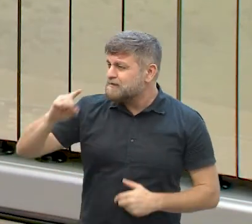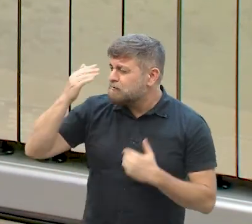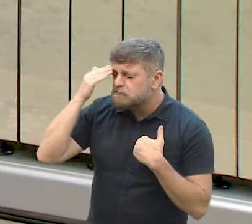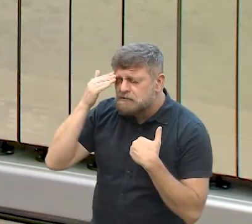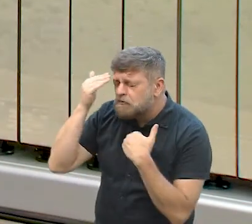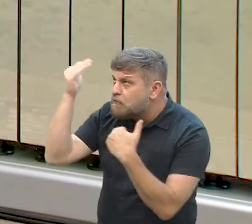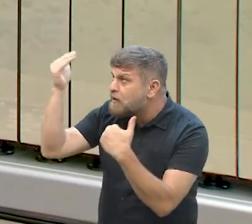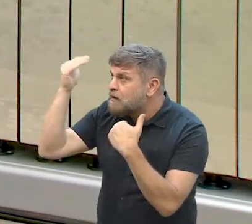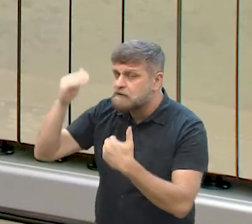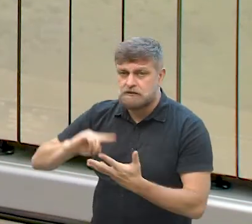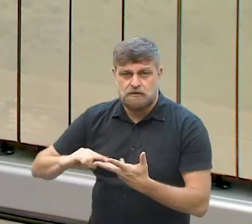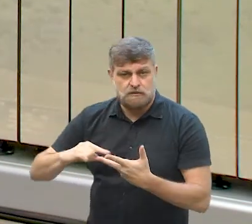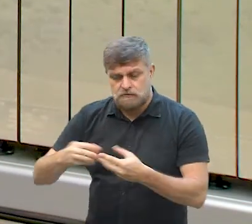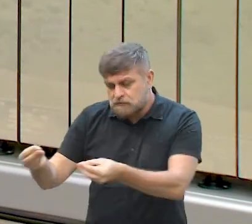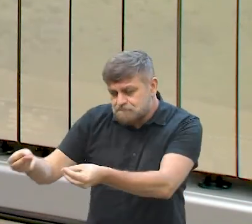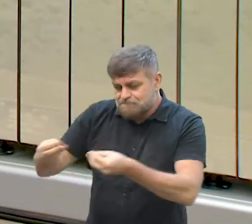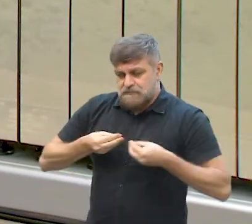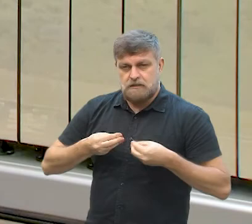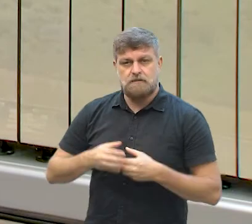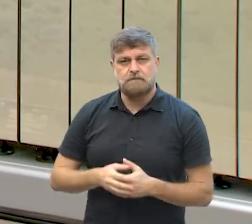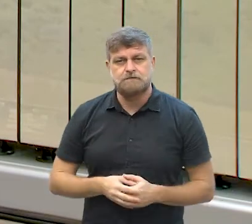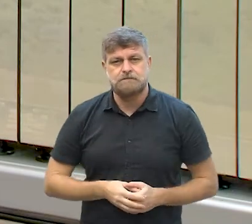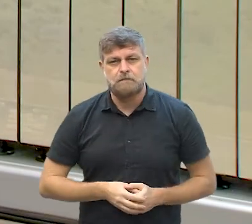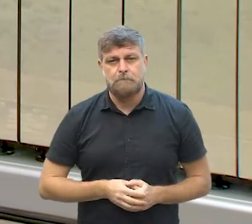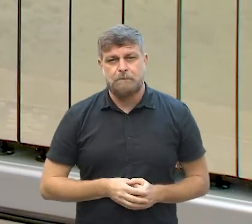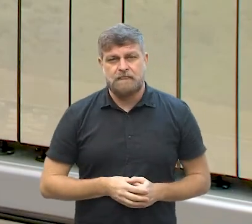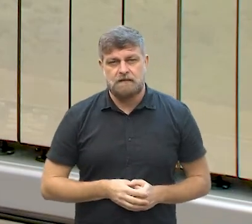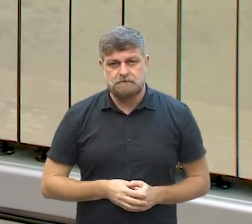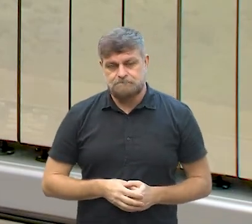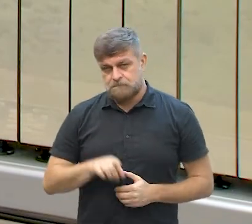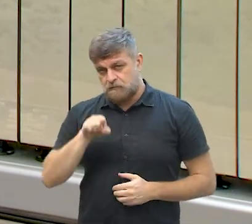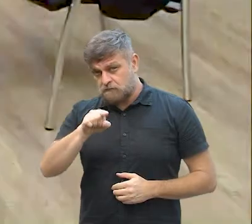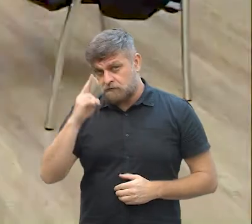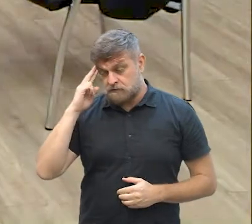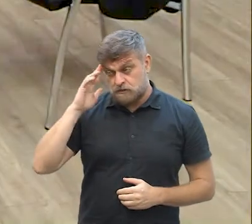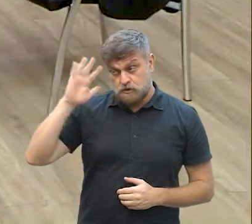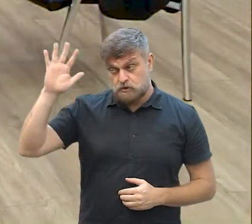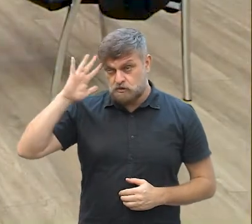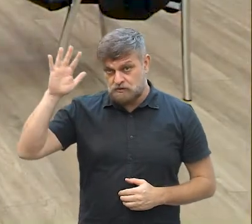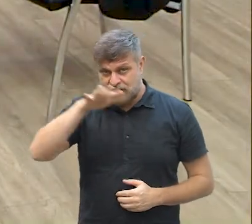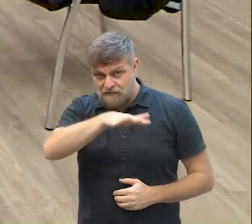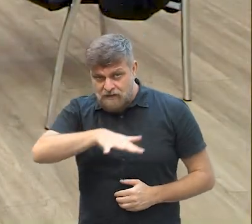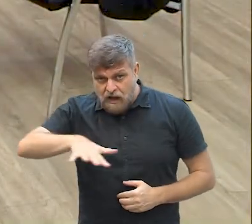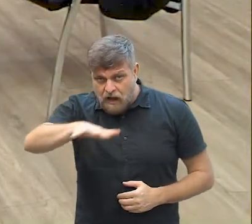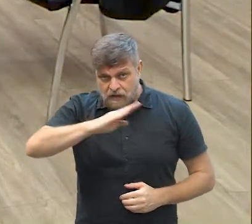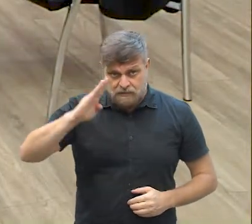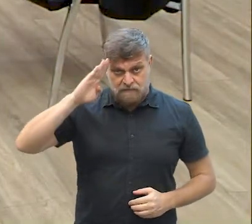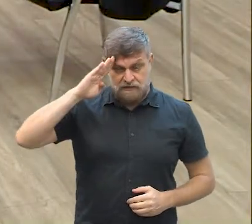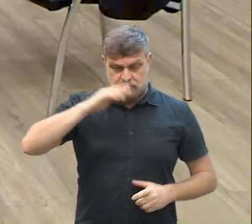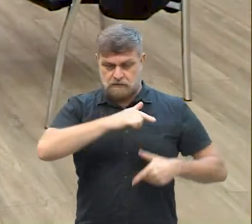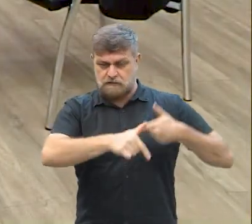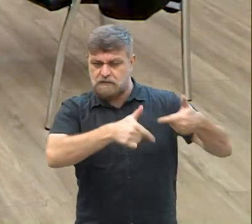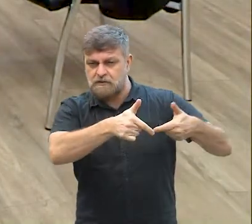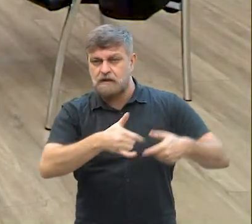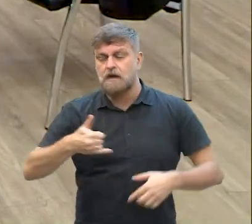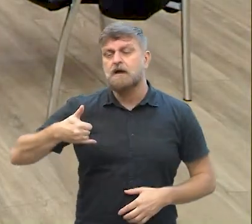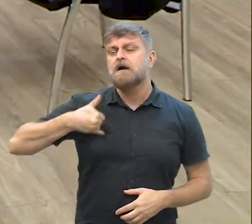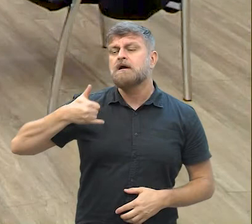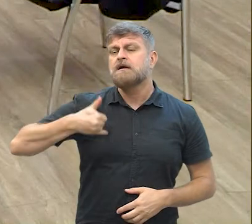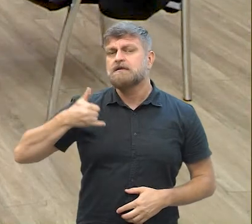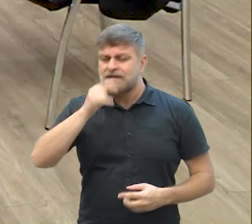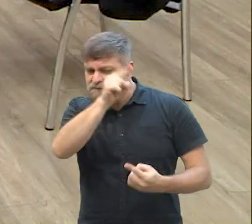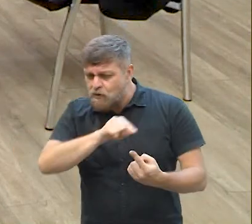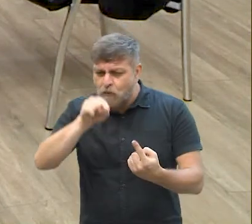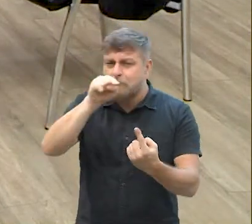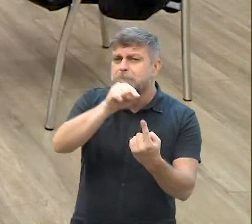eu agradeço a Deus por tudo que eu recebi, né, desde então. Você sonhava em entrar para uma carreira militar a partir